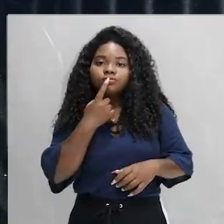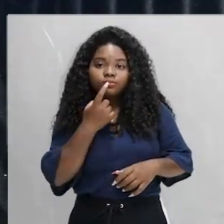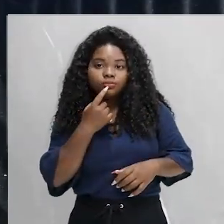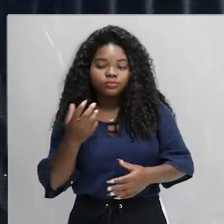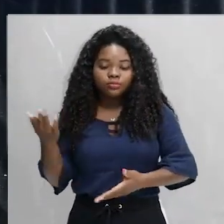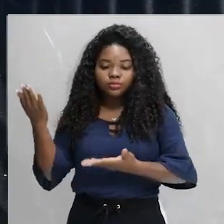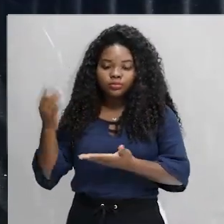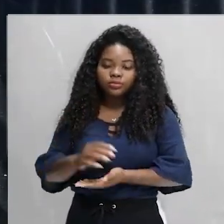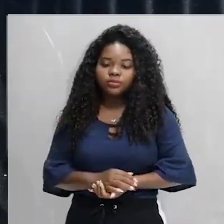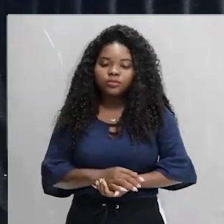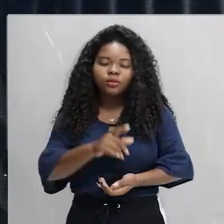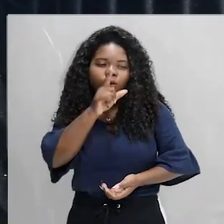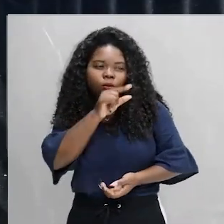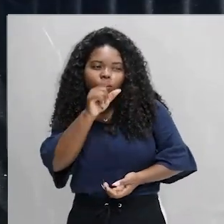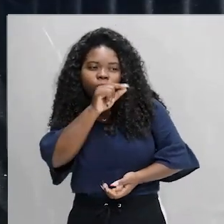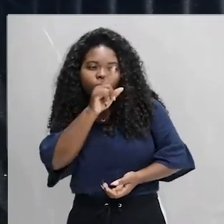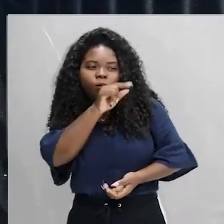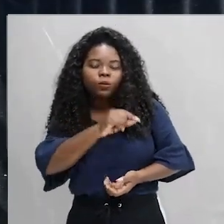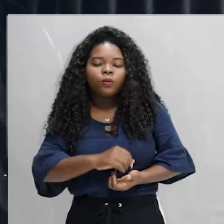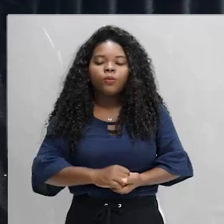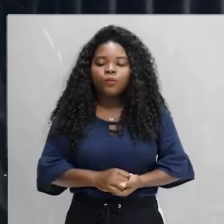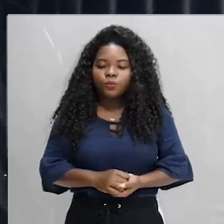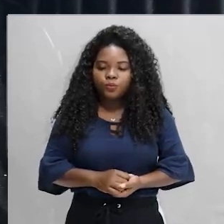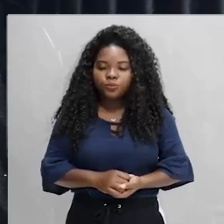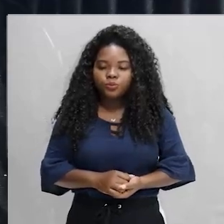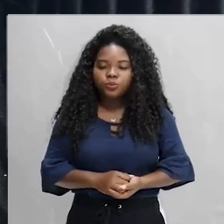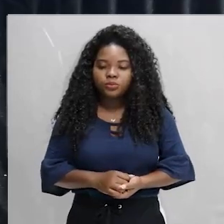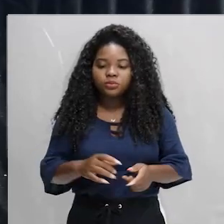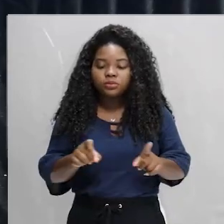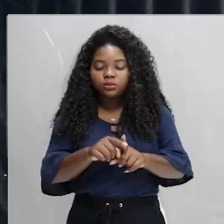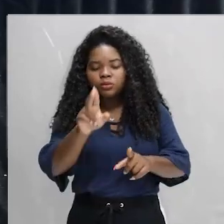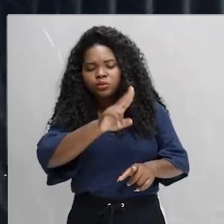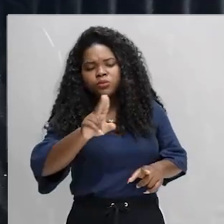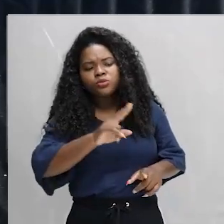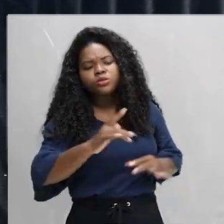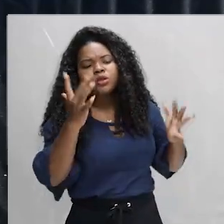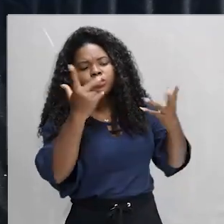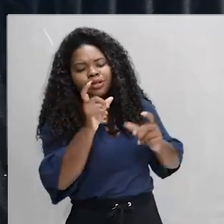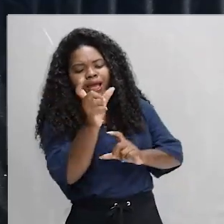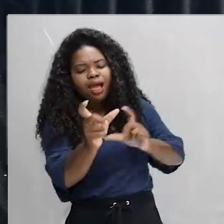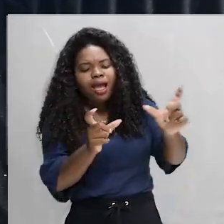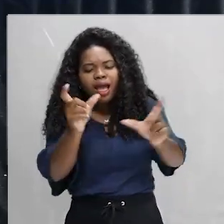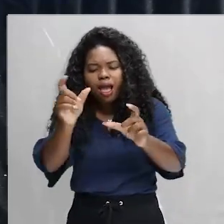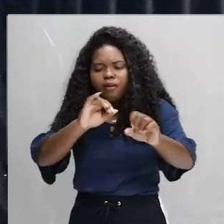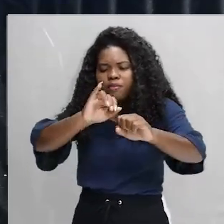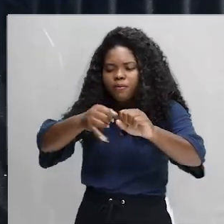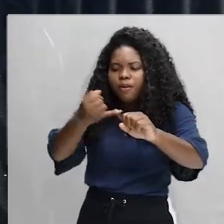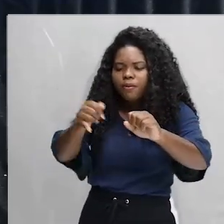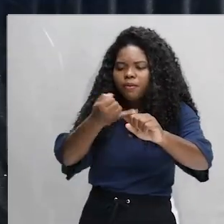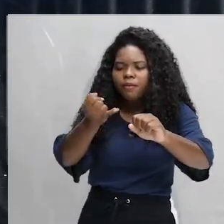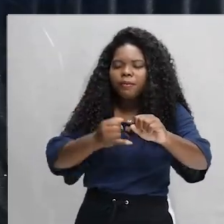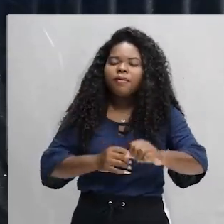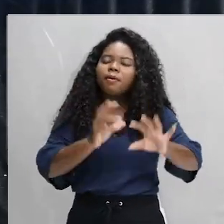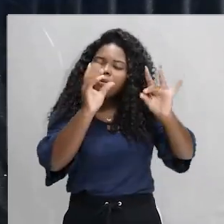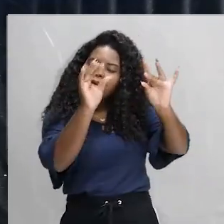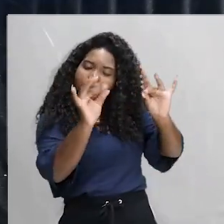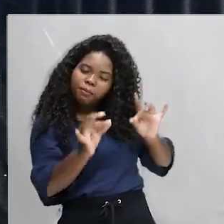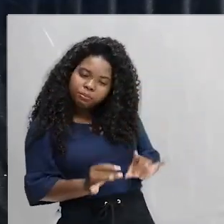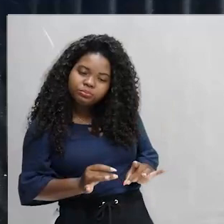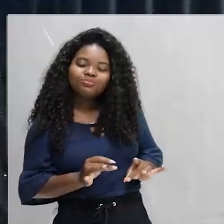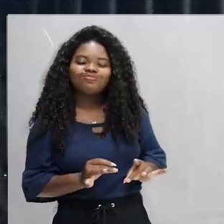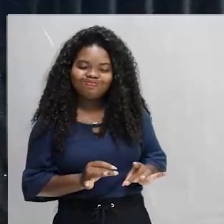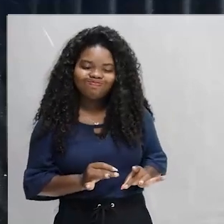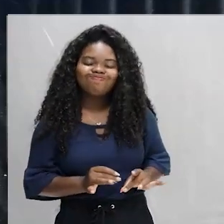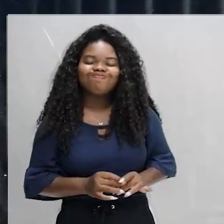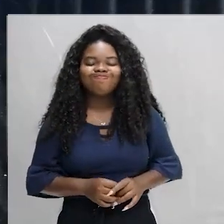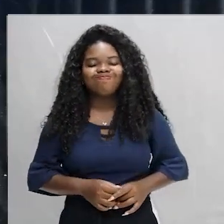onde cantam os pássaros, também é uma oração, tá? E aí ele usou toda essa subjetividade para descrever o anúncio e usou bem